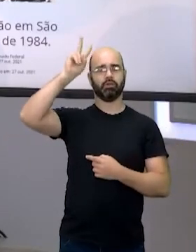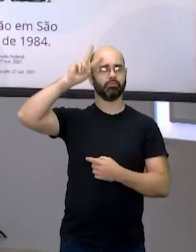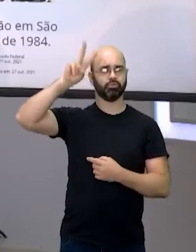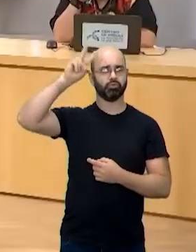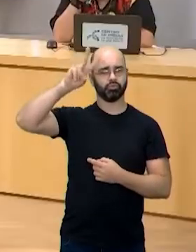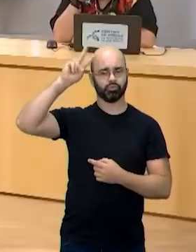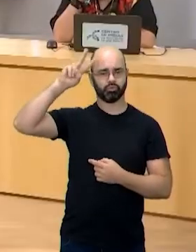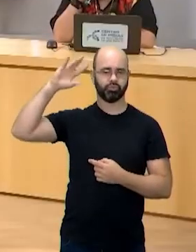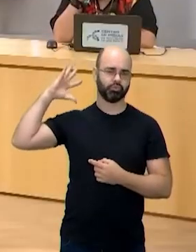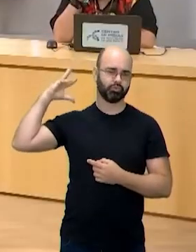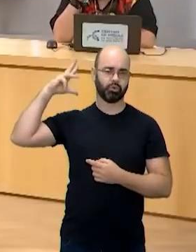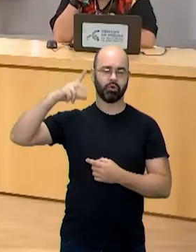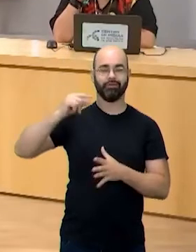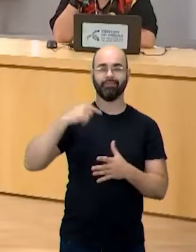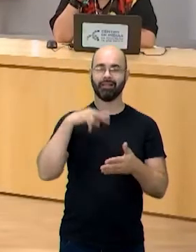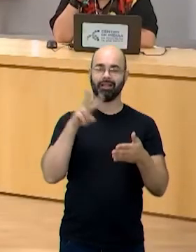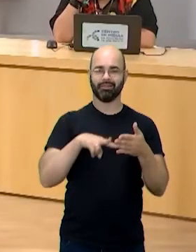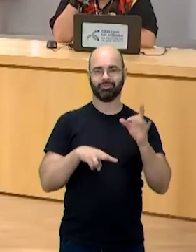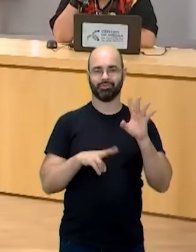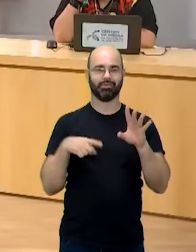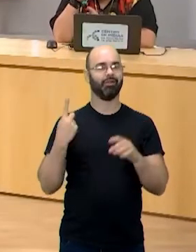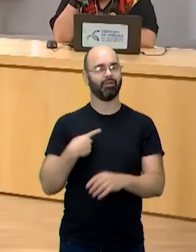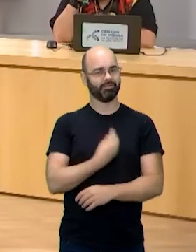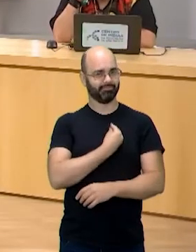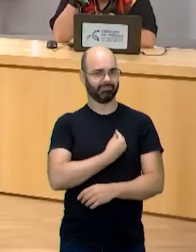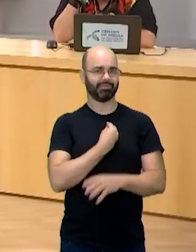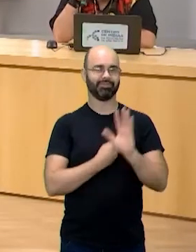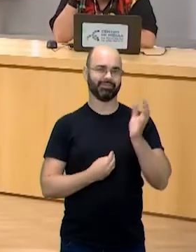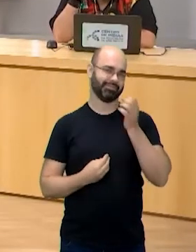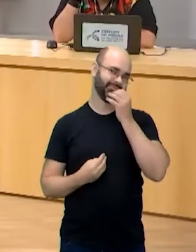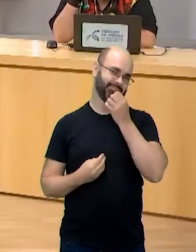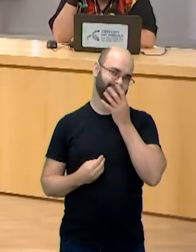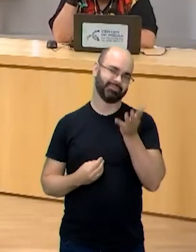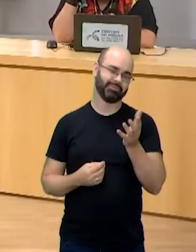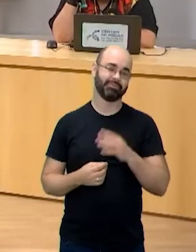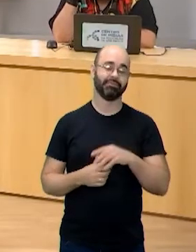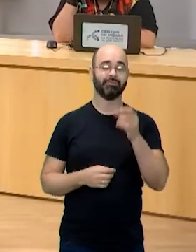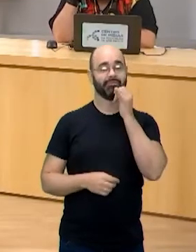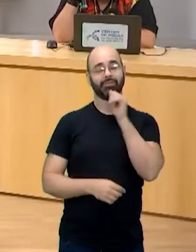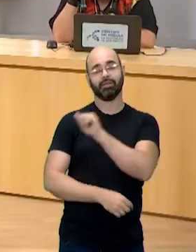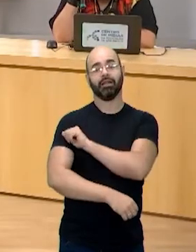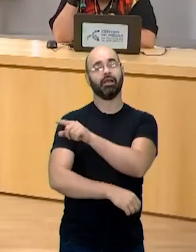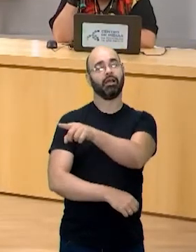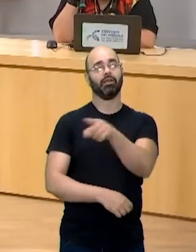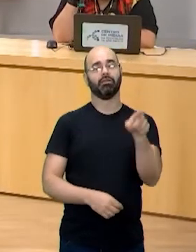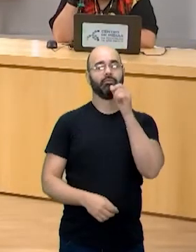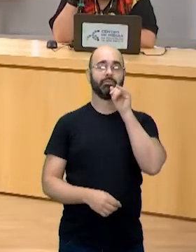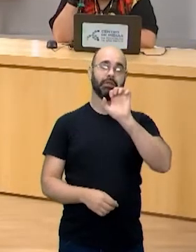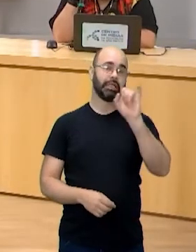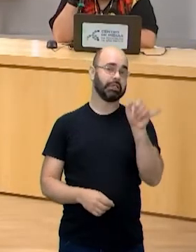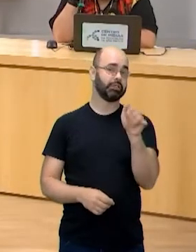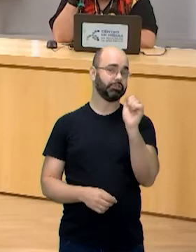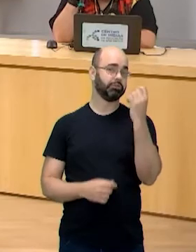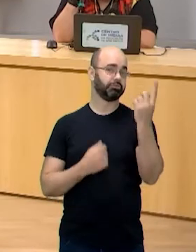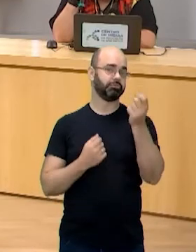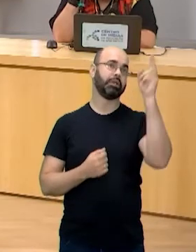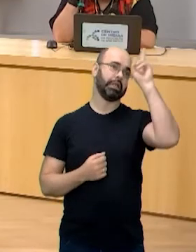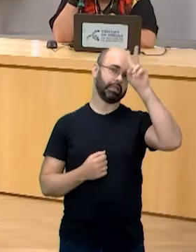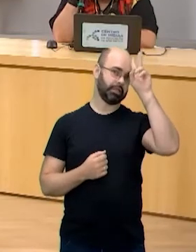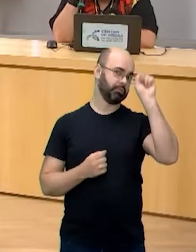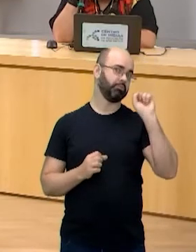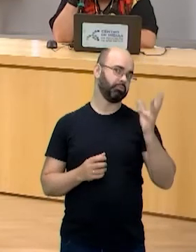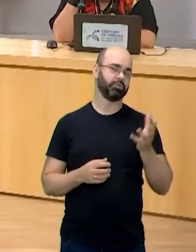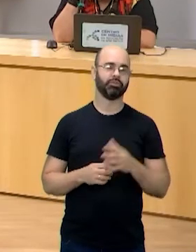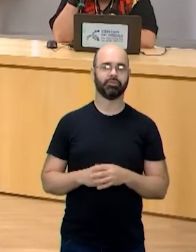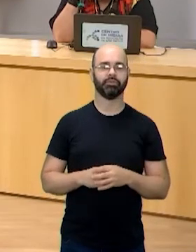né? Momento... Não é só de leitura, a gente viveu tudo isso. Sim, isso que é bom. E muitas vezes o alunão do EJA também pode lembrar aqui junto com a gente.